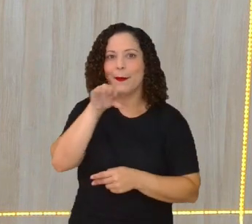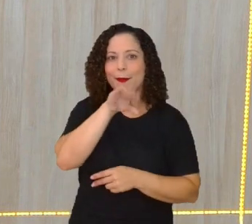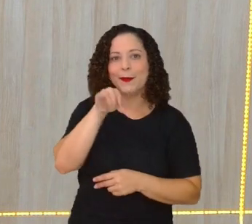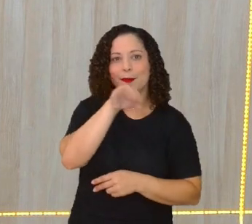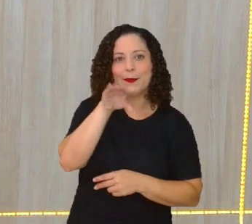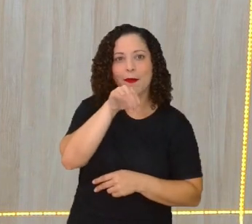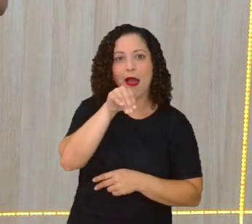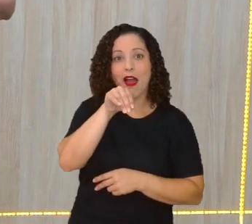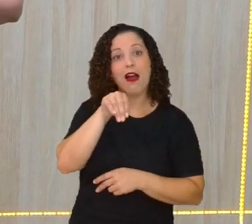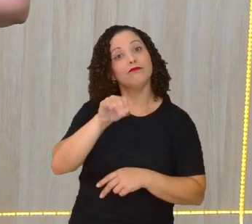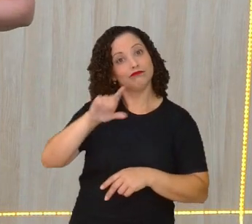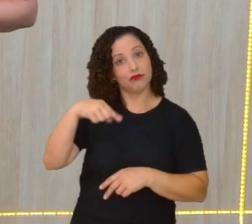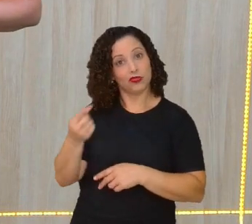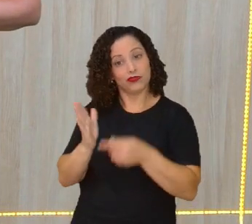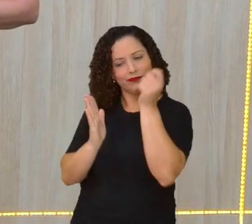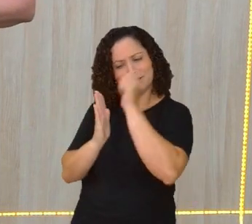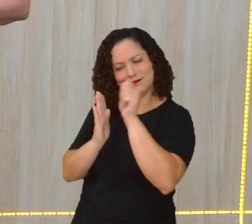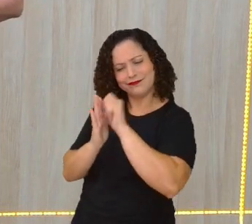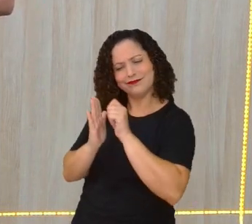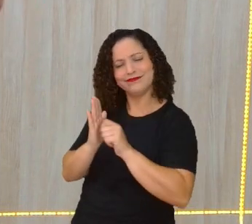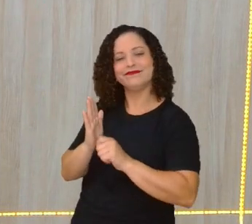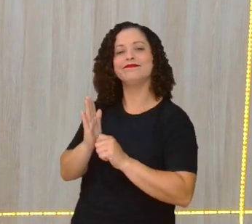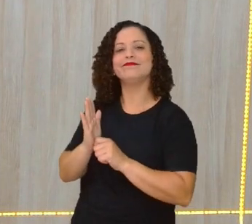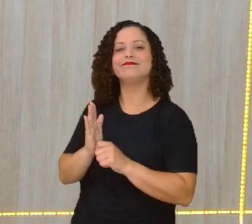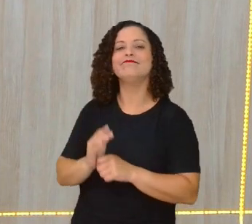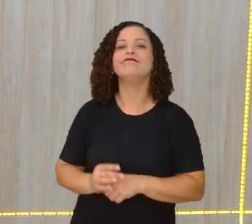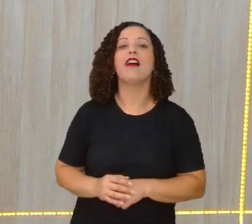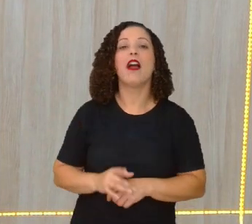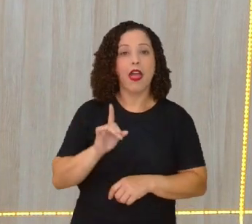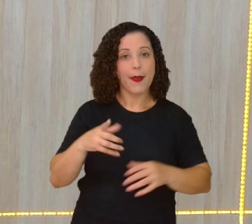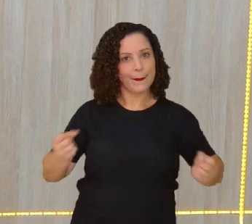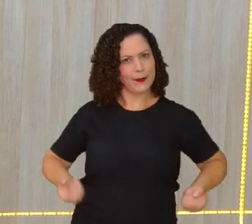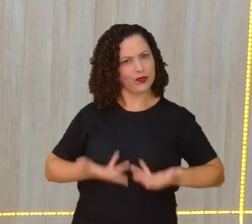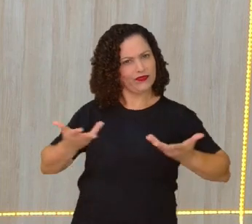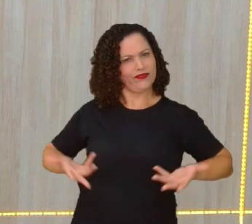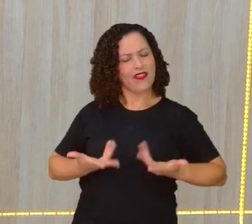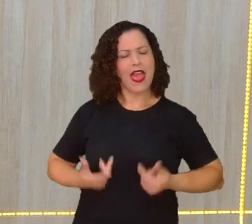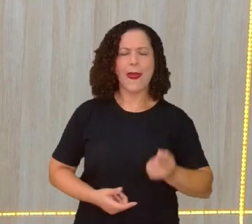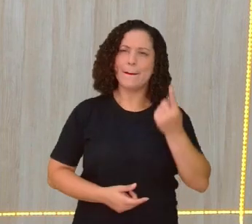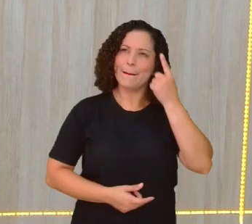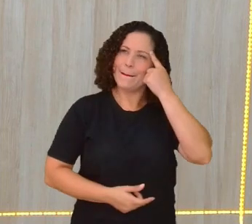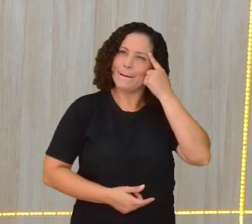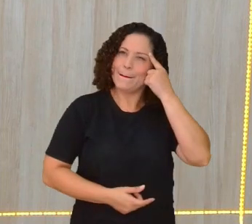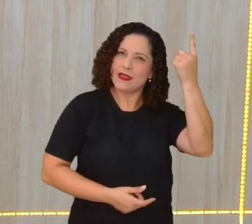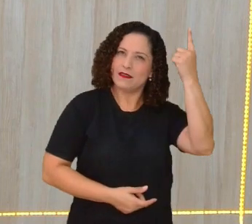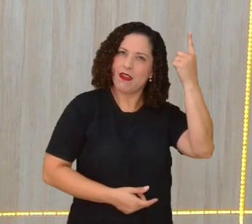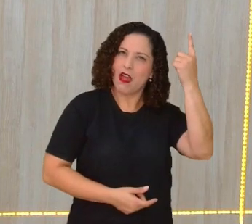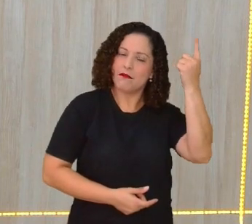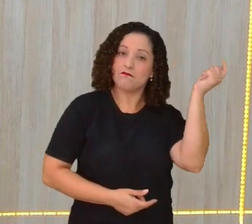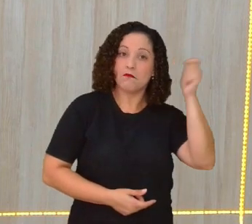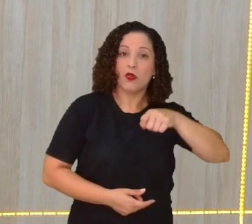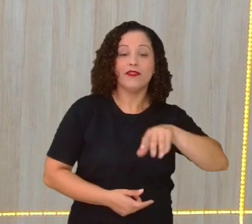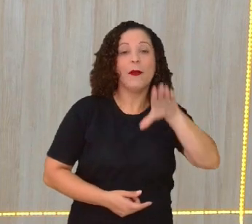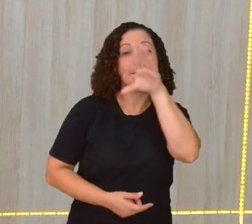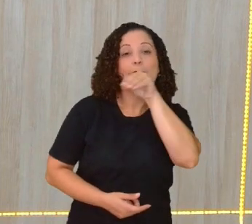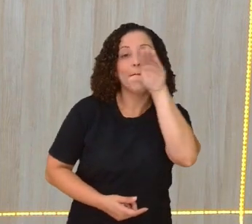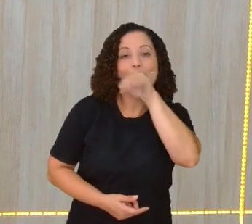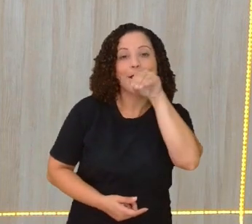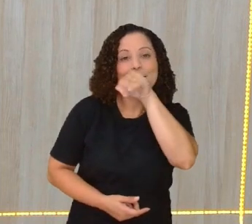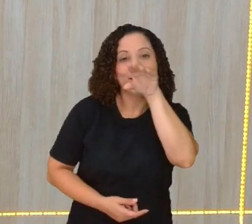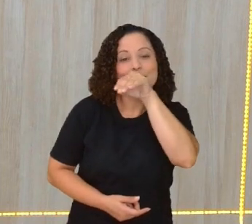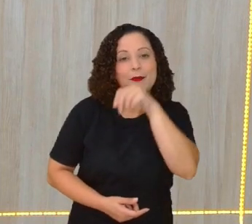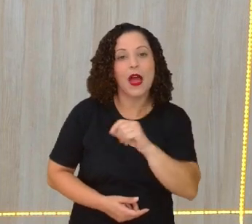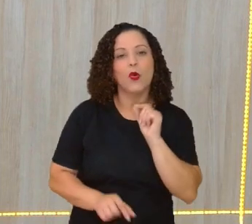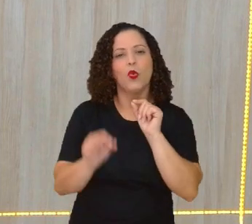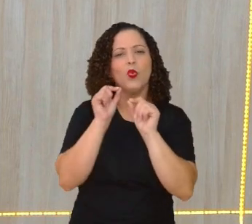hábito, mas eu gostaria de reforçar. É interessante quando você pensa, você pode oralizar, não é?